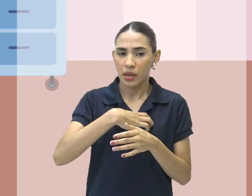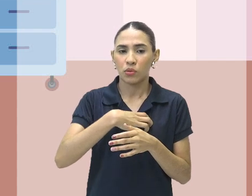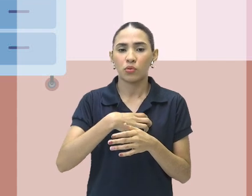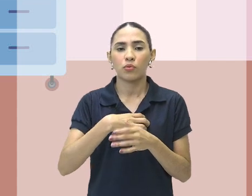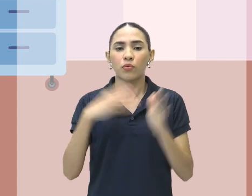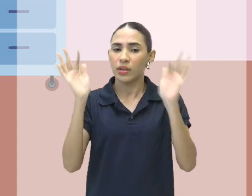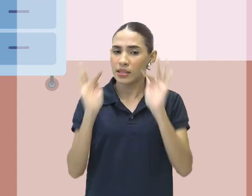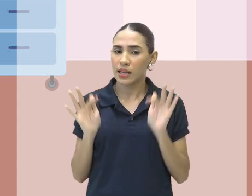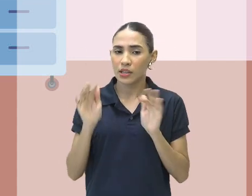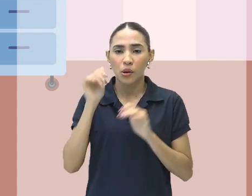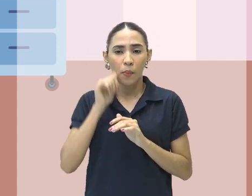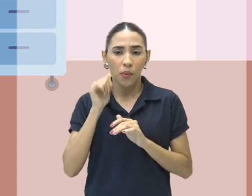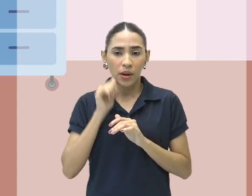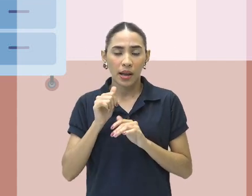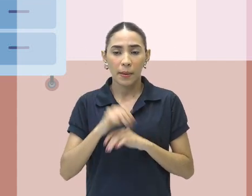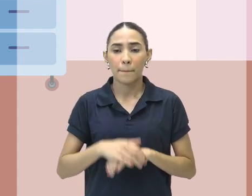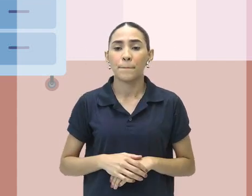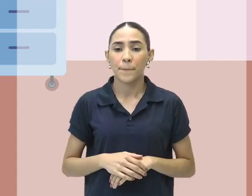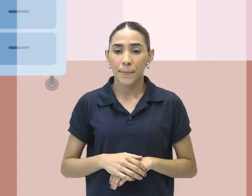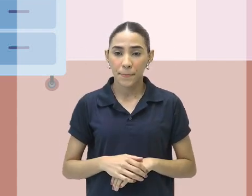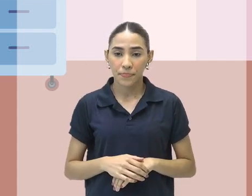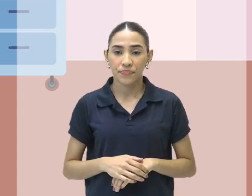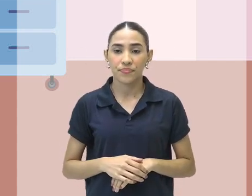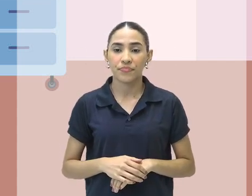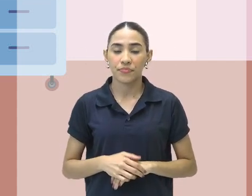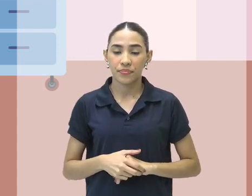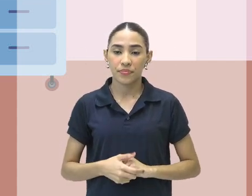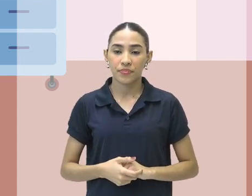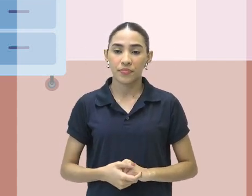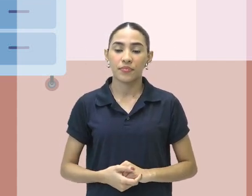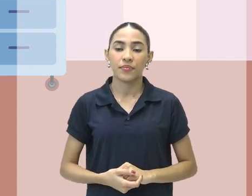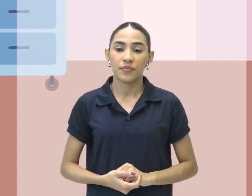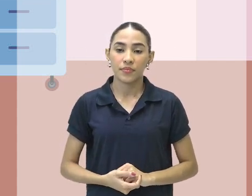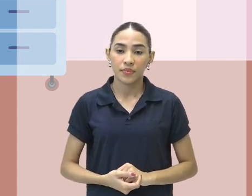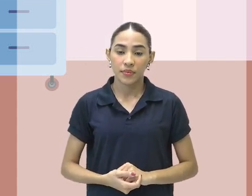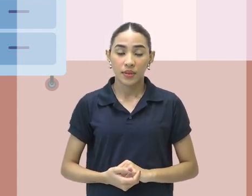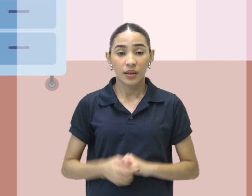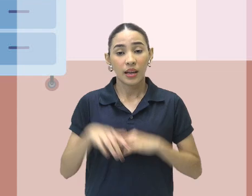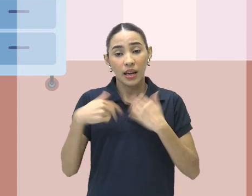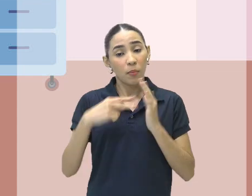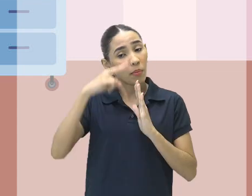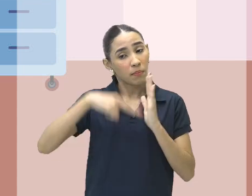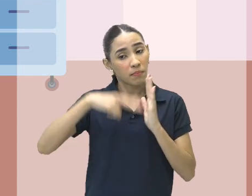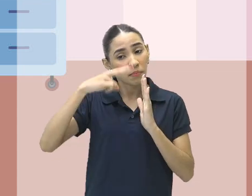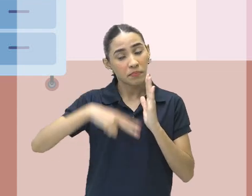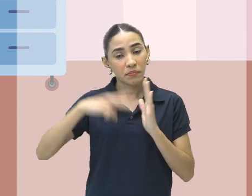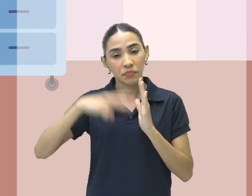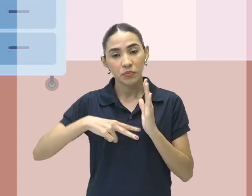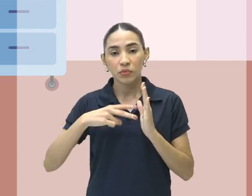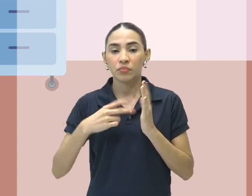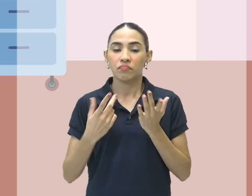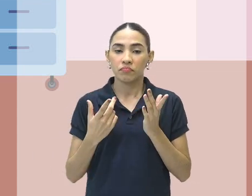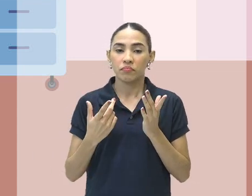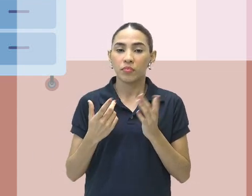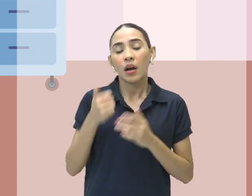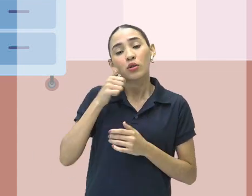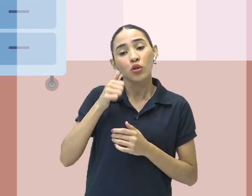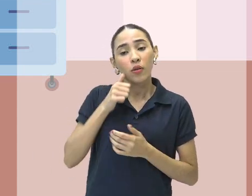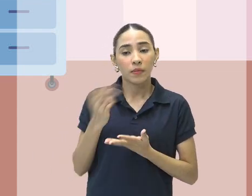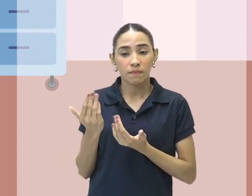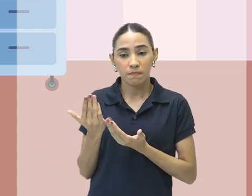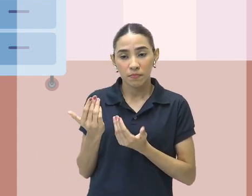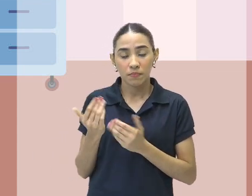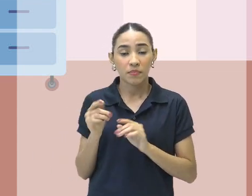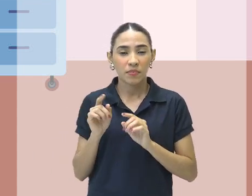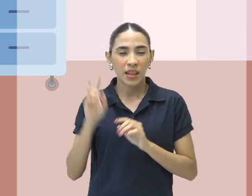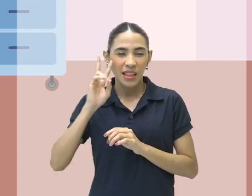né? Para a sua realização em si, certo? É uma leitura por alto, então, desse conto A Moça Tecelã. Lembra que eu falei